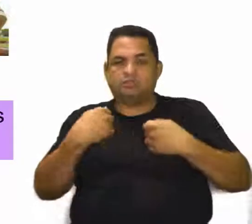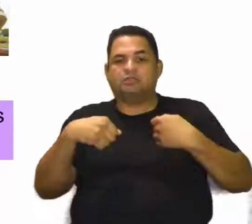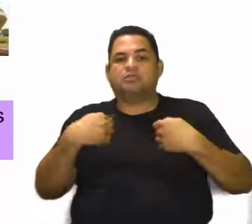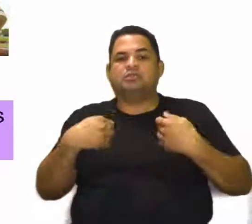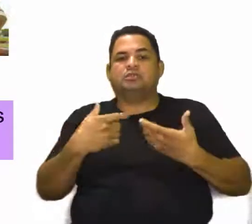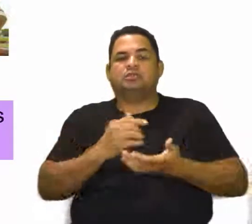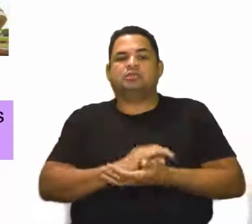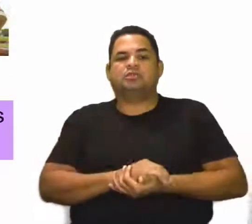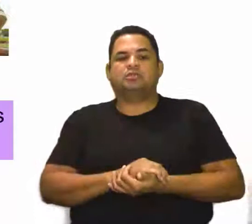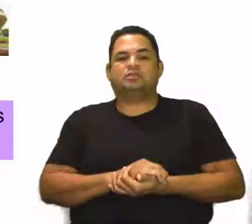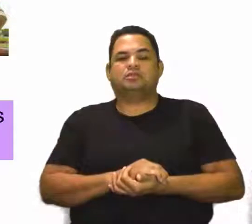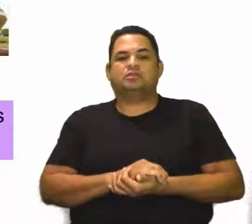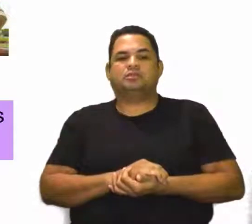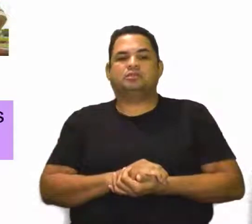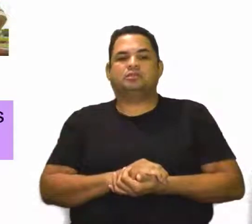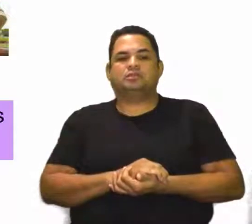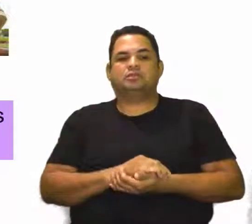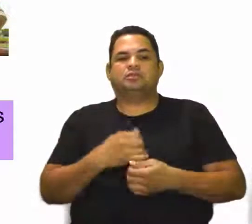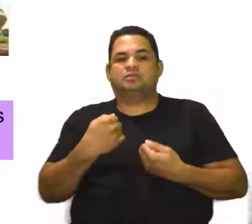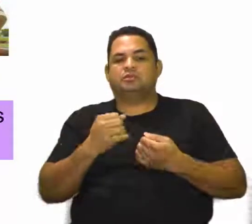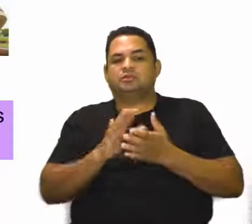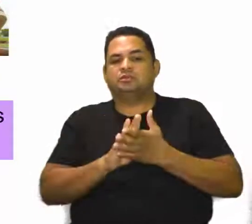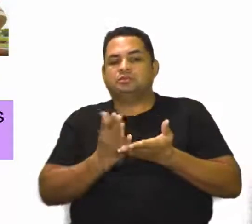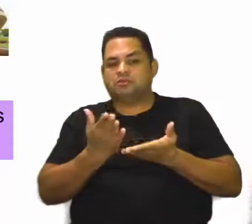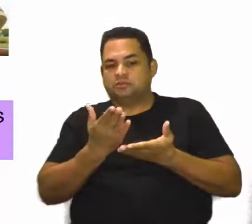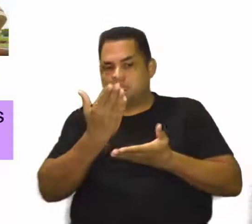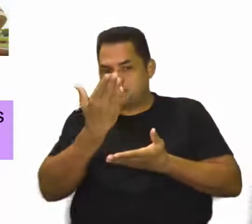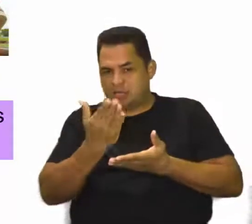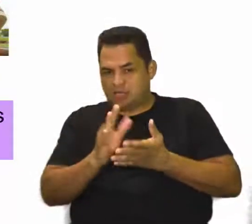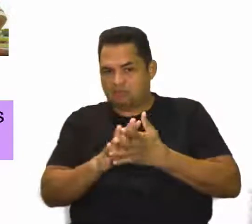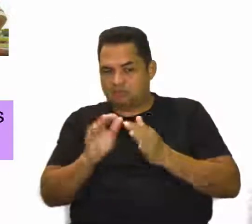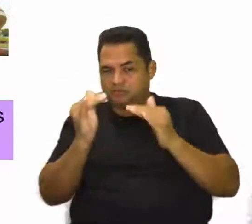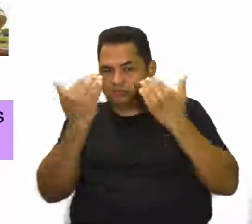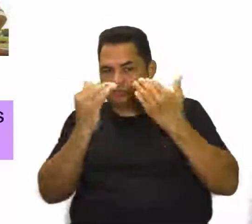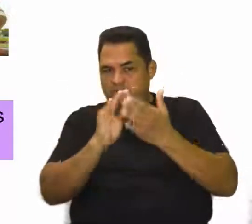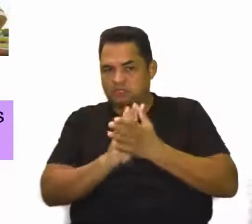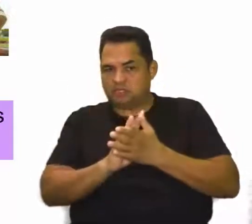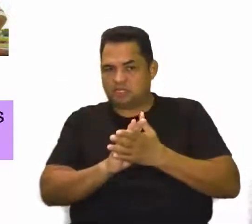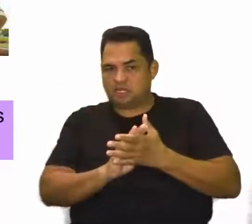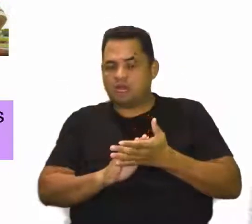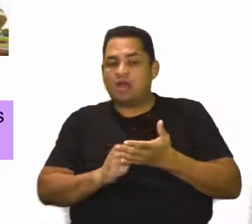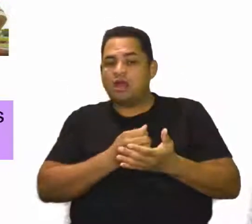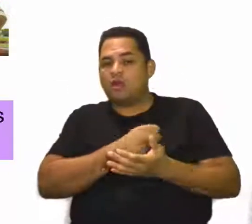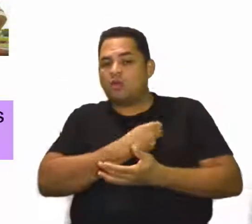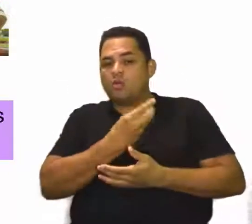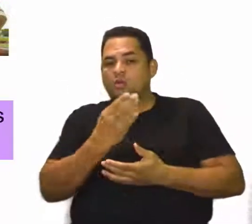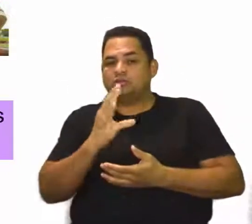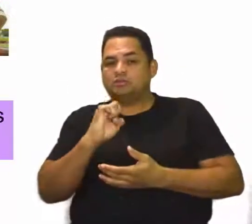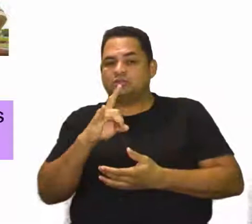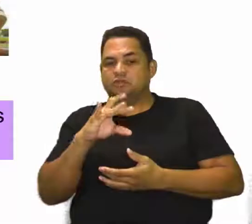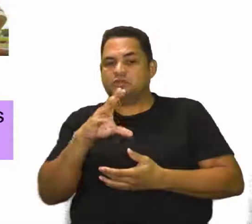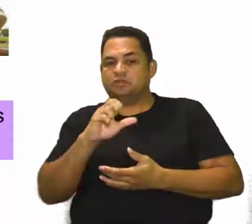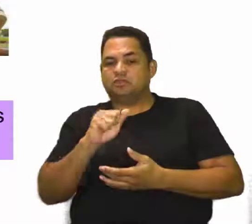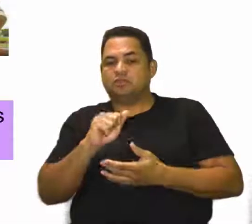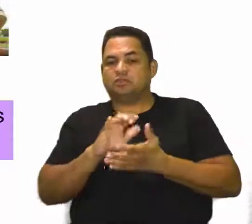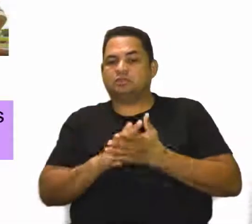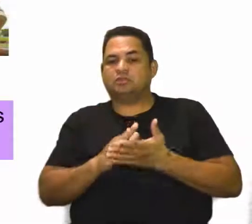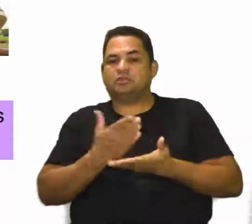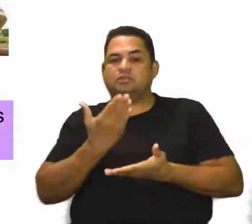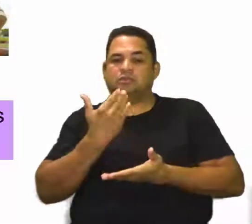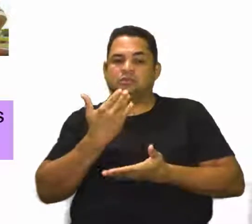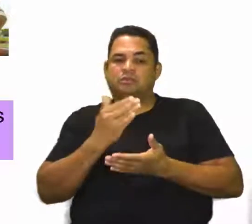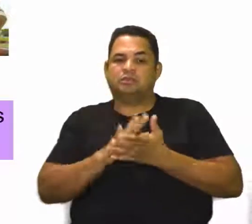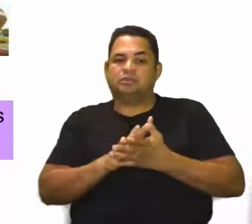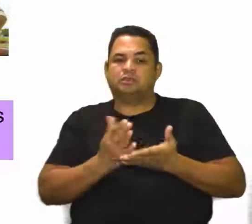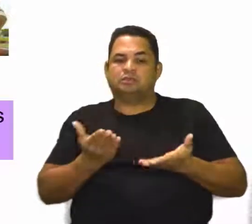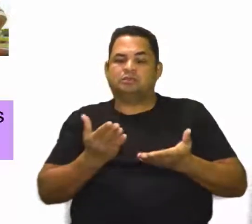insulina. Então, eu tenho que estar atenta a essas doses de insulina e a alimentação para os casos de pessoas